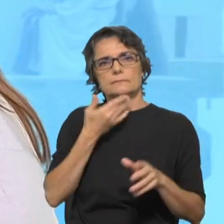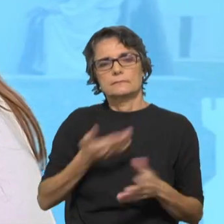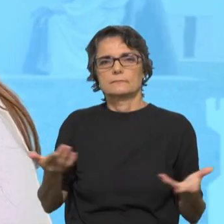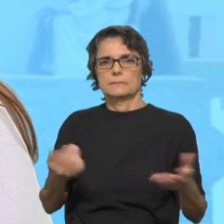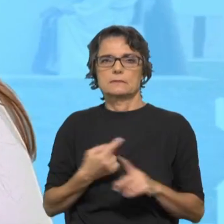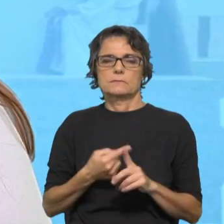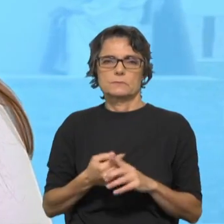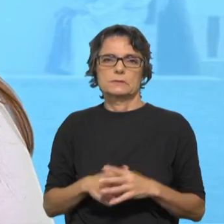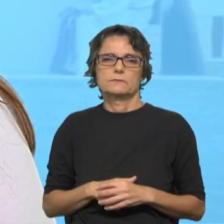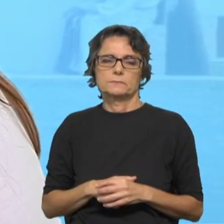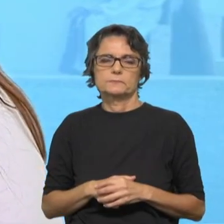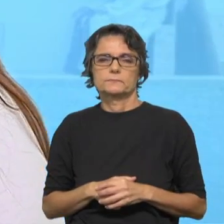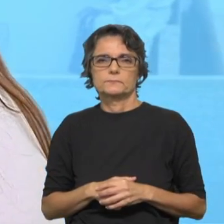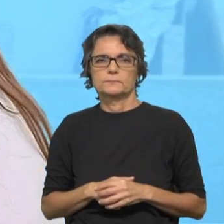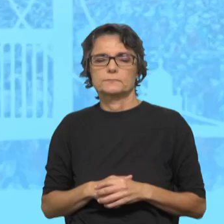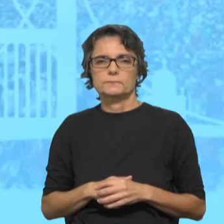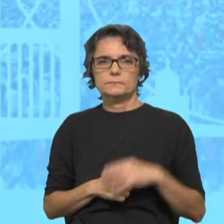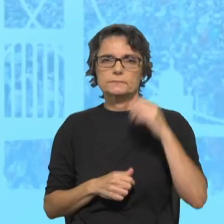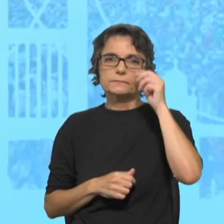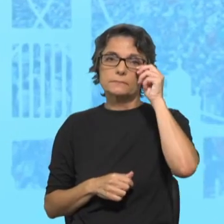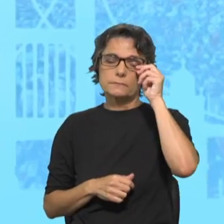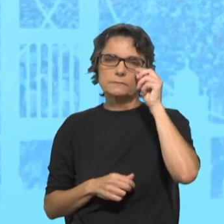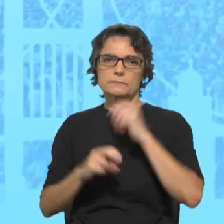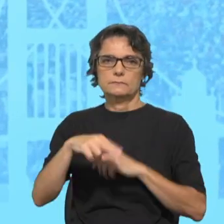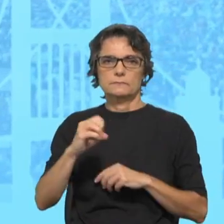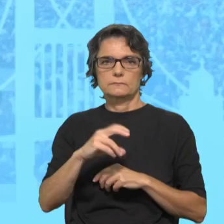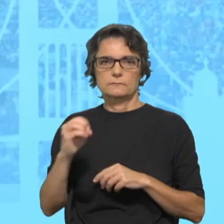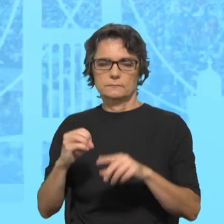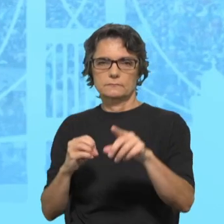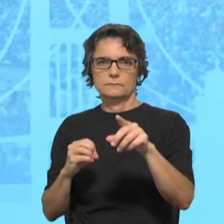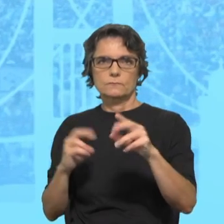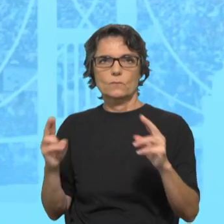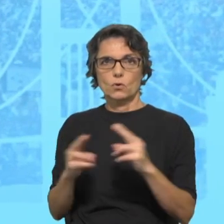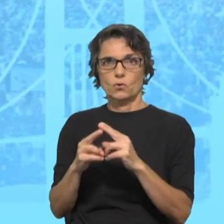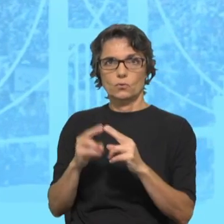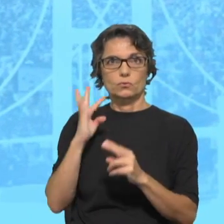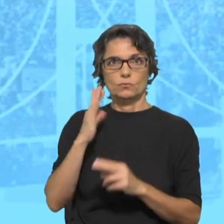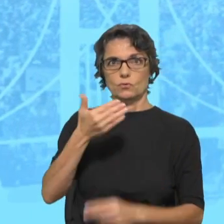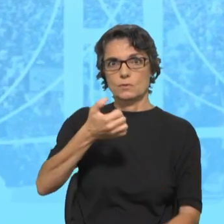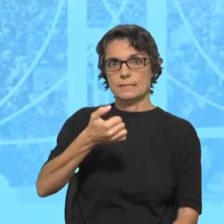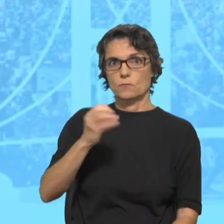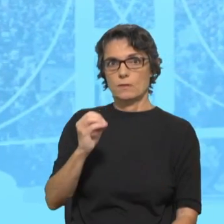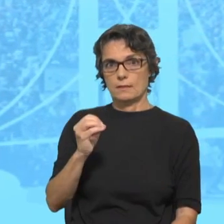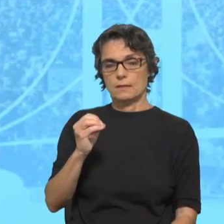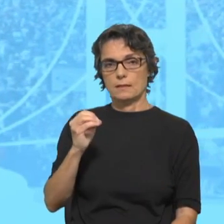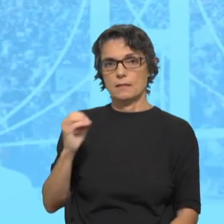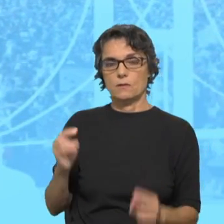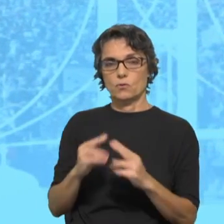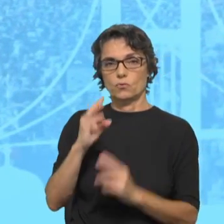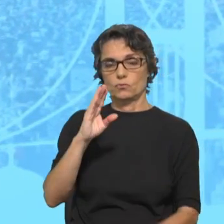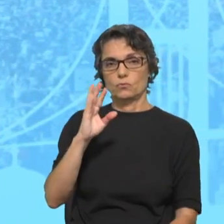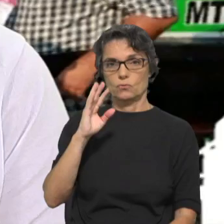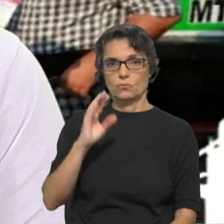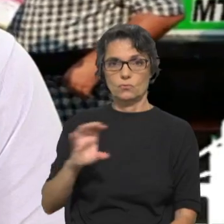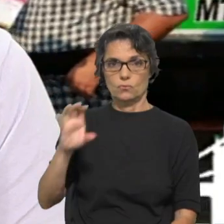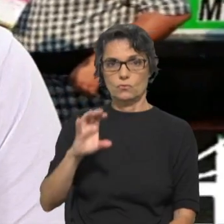vivi. No caso deste encontro, o encontro número 50, encontro nacional, o que é que vai acontecer?